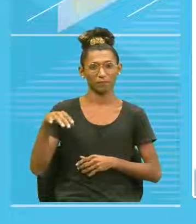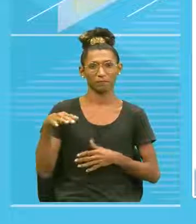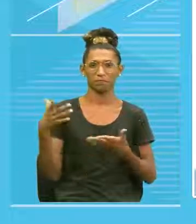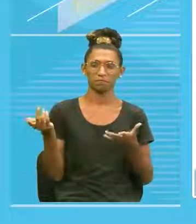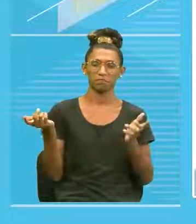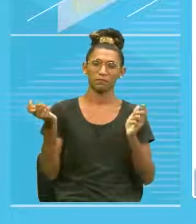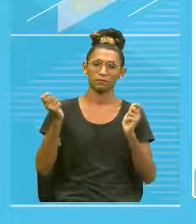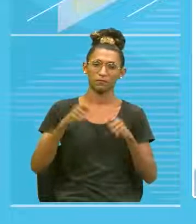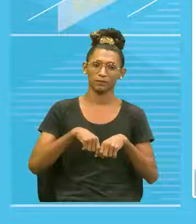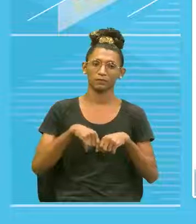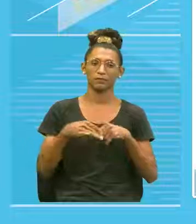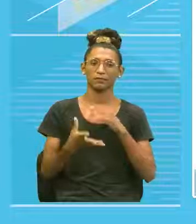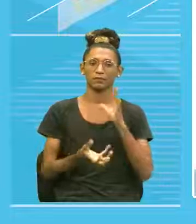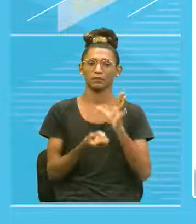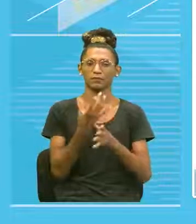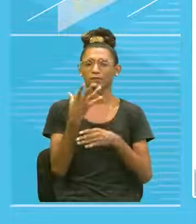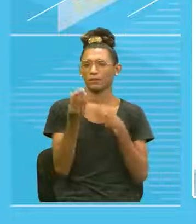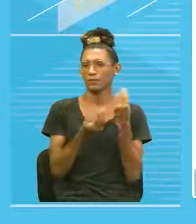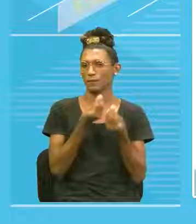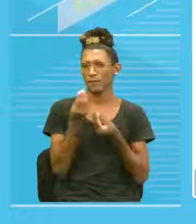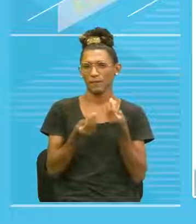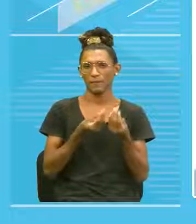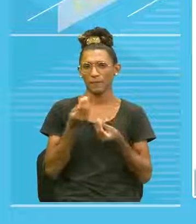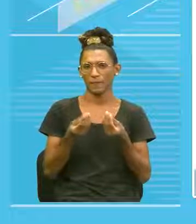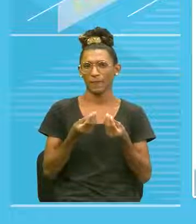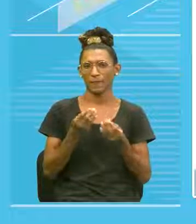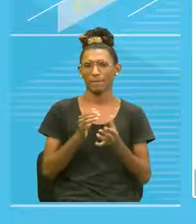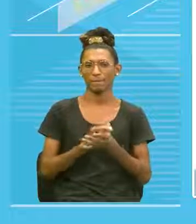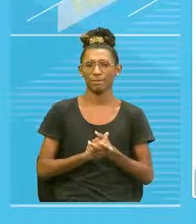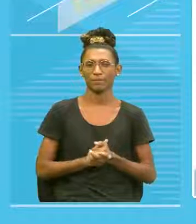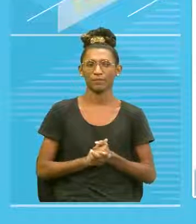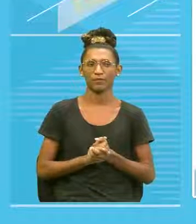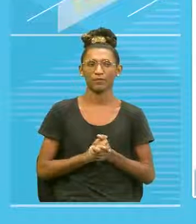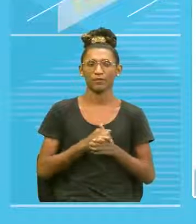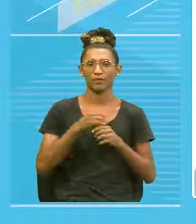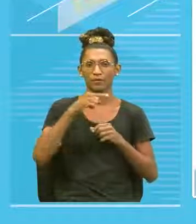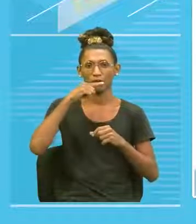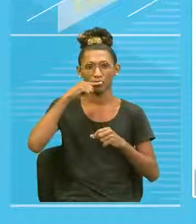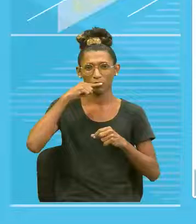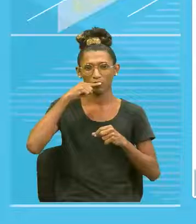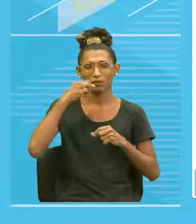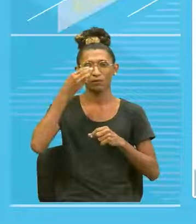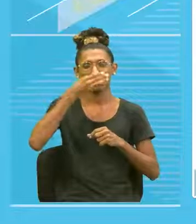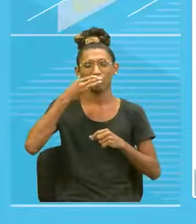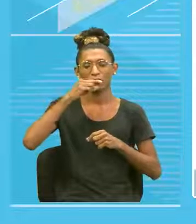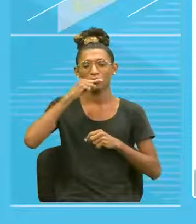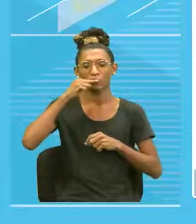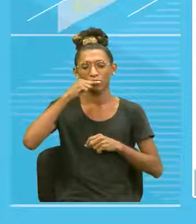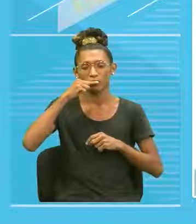e pode ser produzido à base de que e da cana-de-açúcar